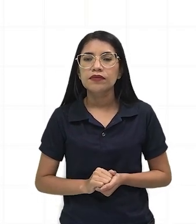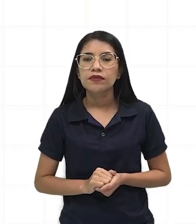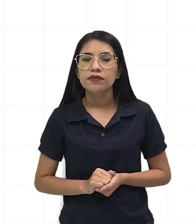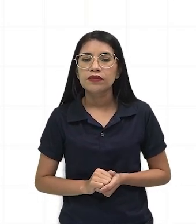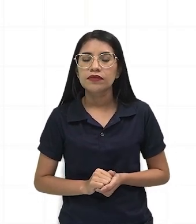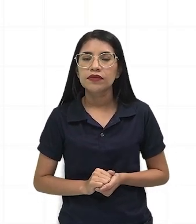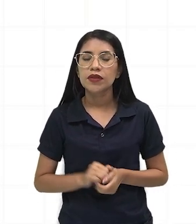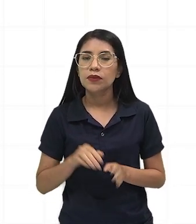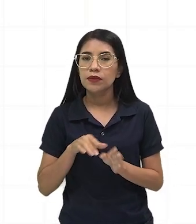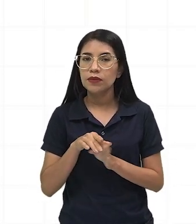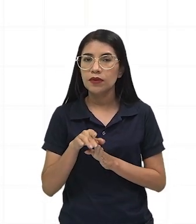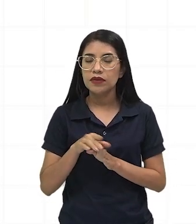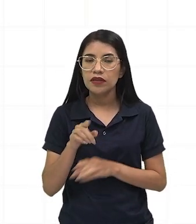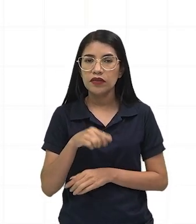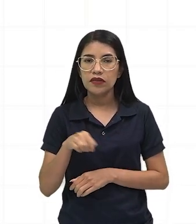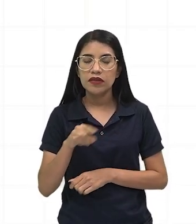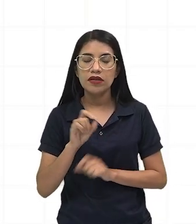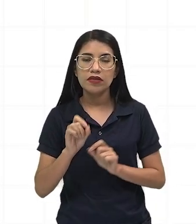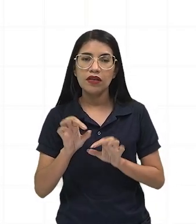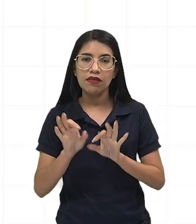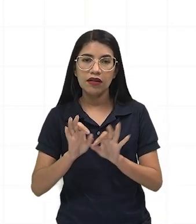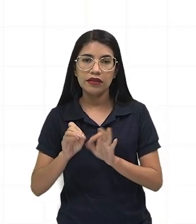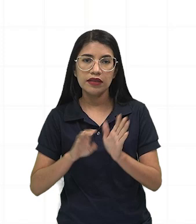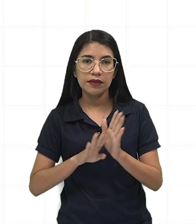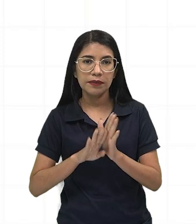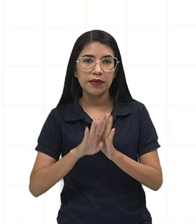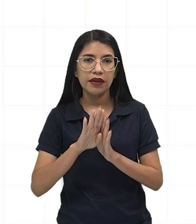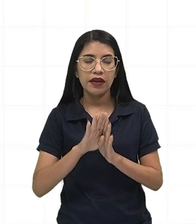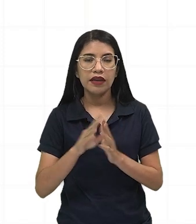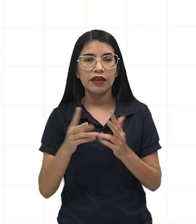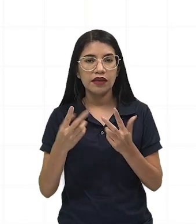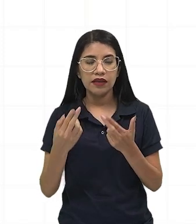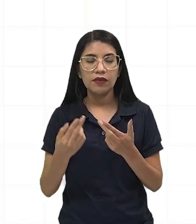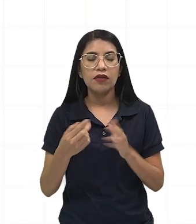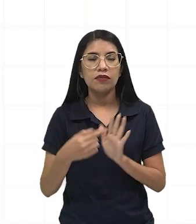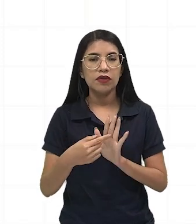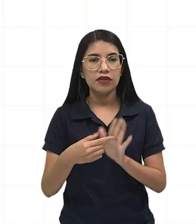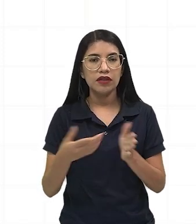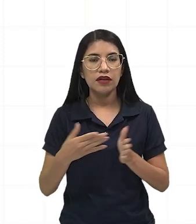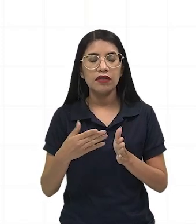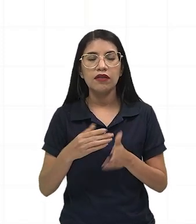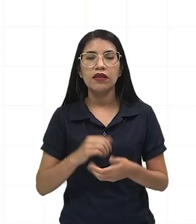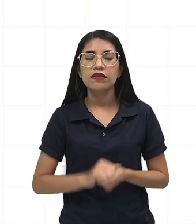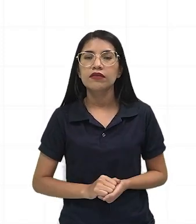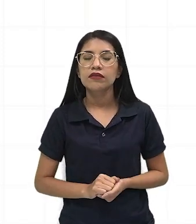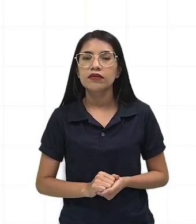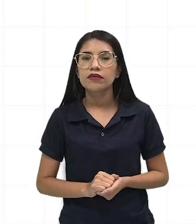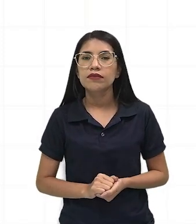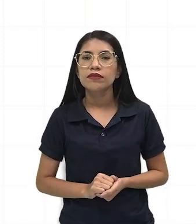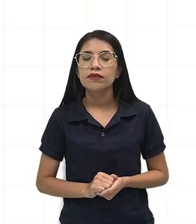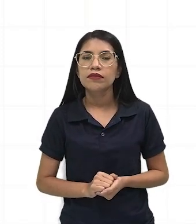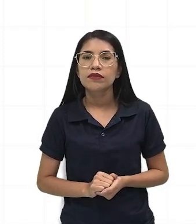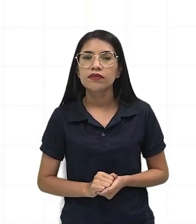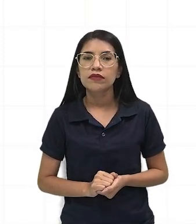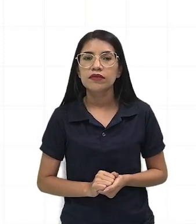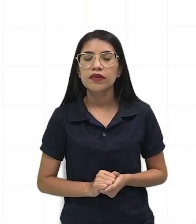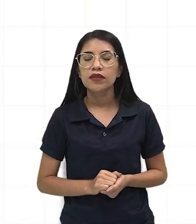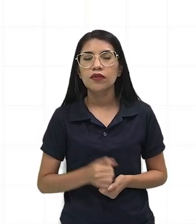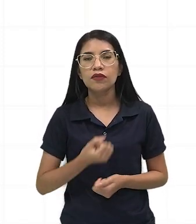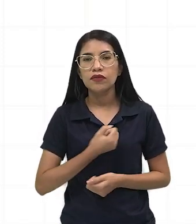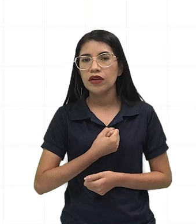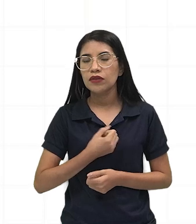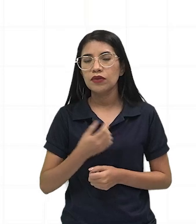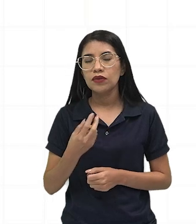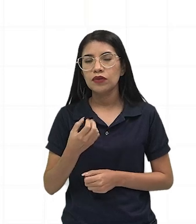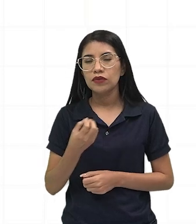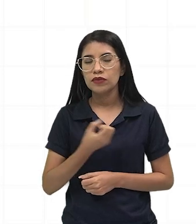Eu aconselho que você faça em ordem crescente, como eu fui fazendo. Pega o menor número, ele será o primeiro, depois o que vem dele, e